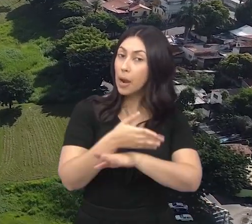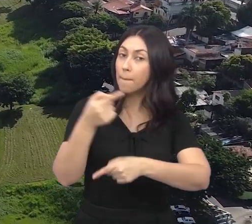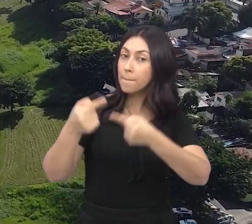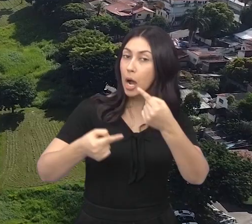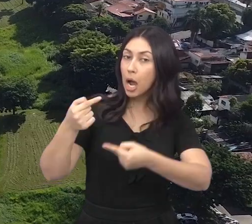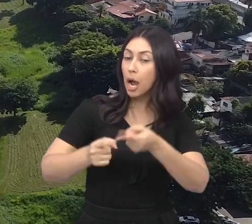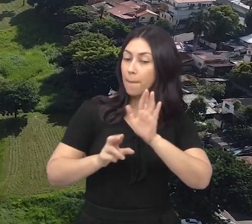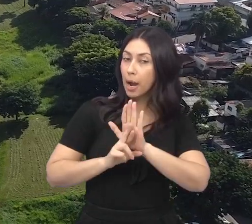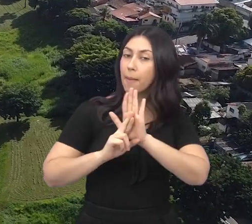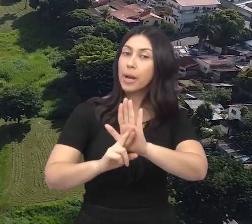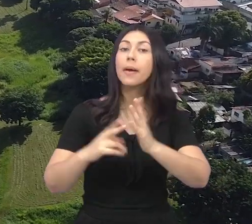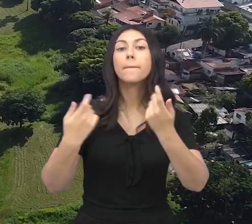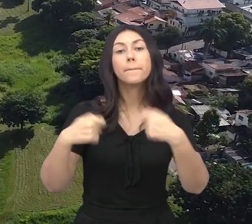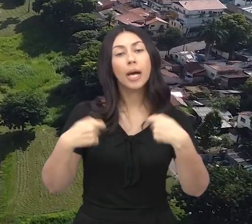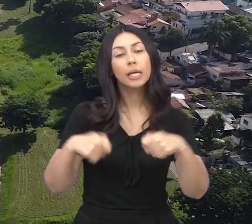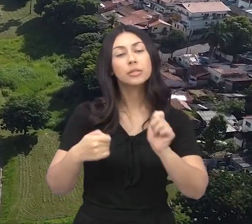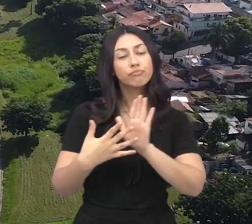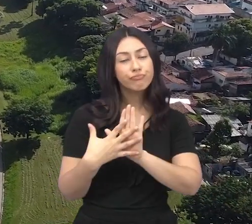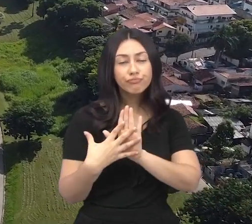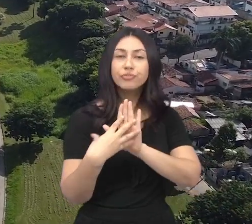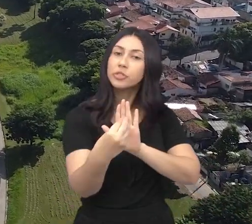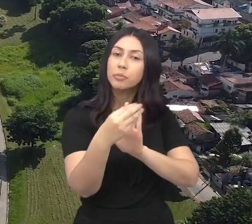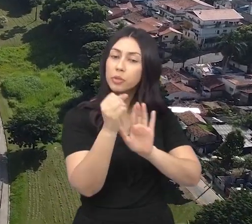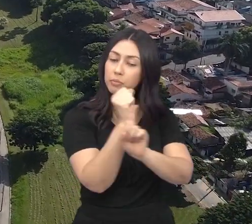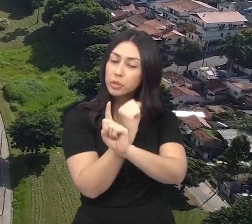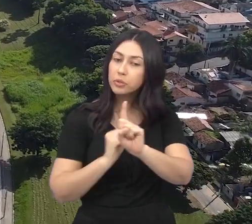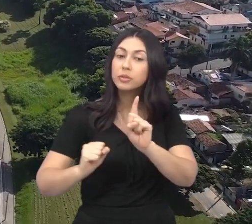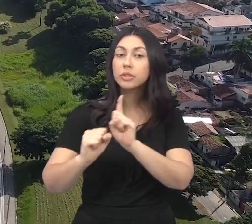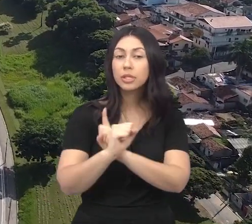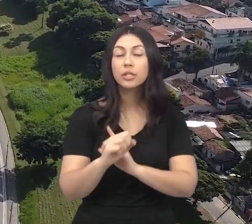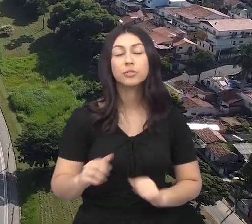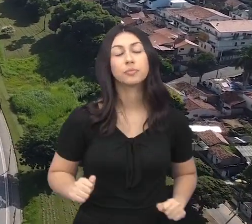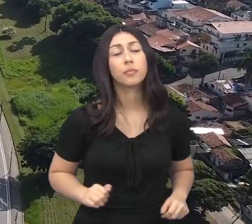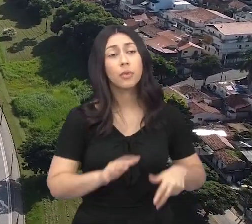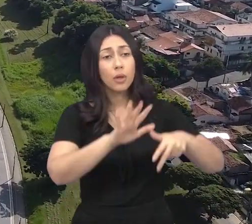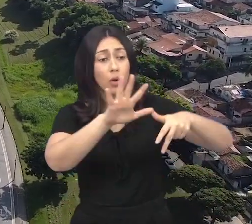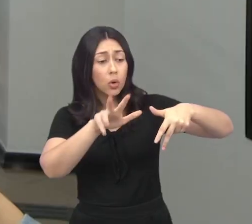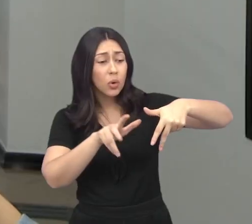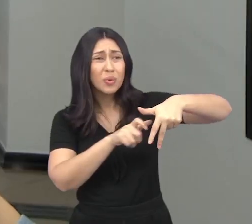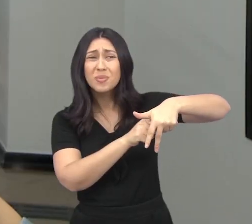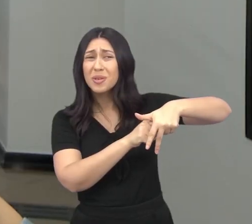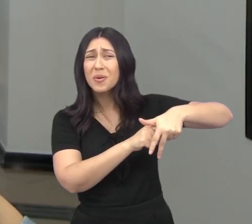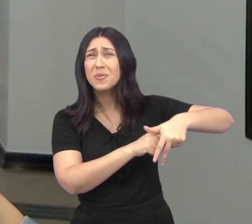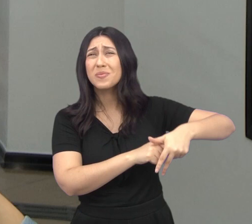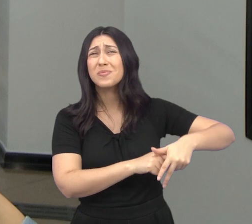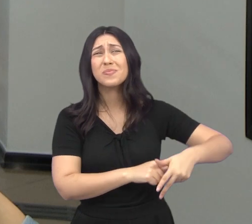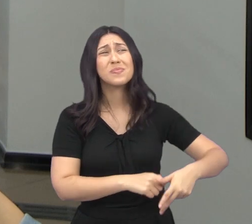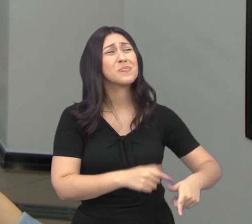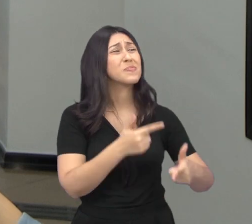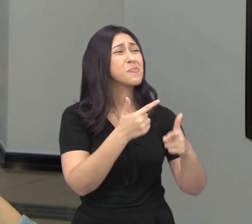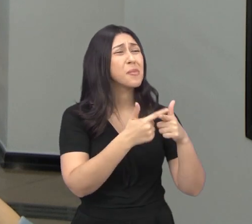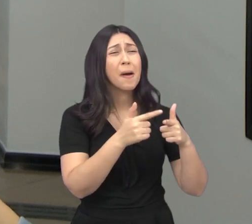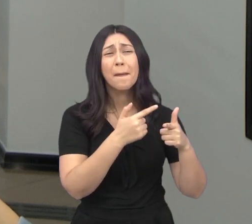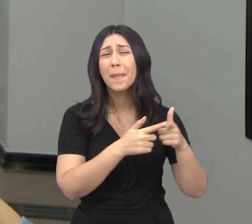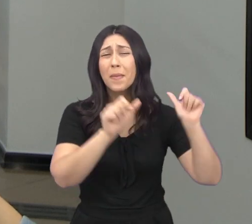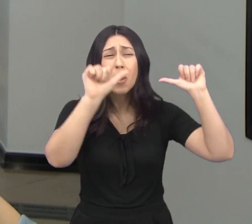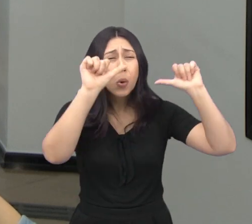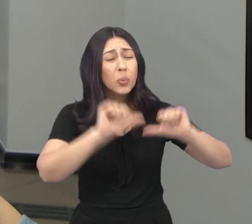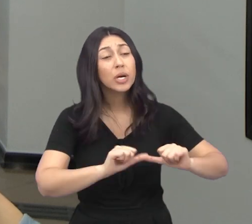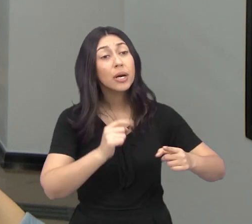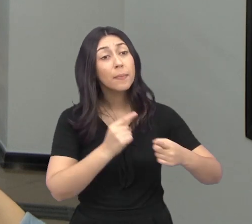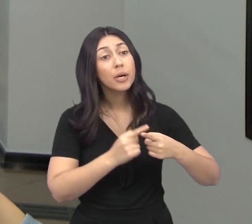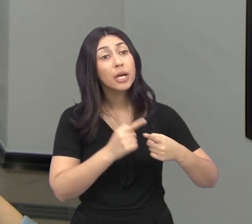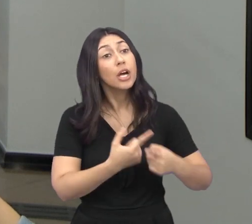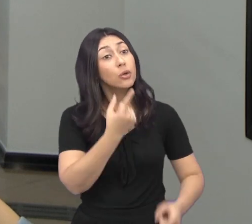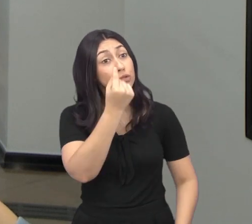e representa a população seja exemplo para toda a sociedade. A corrupção é o maior mal que a gente tem,